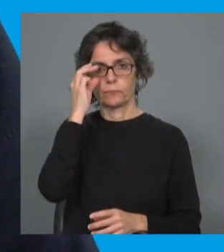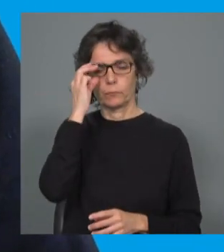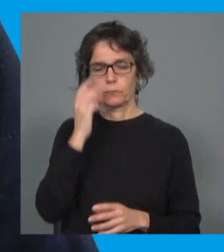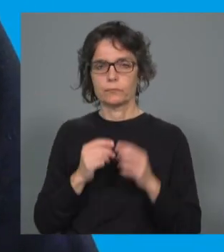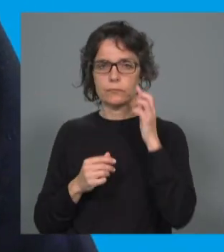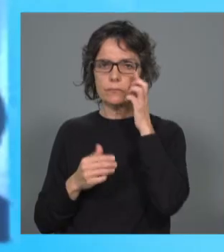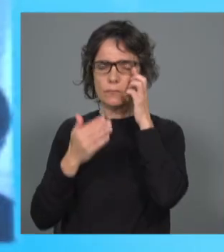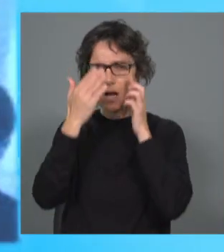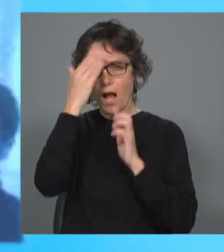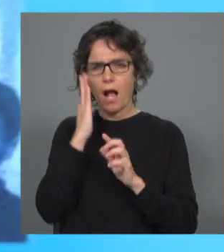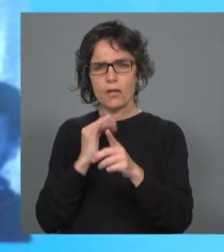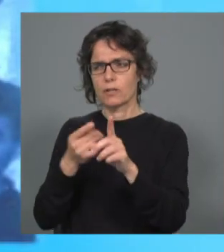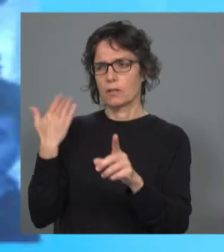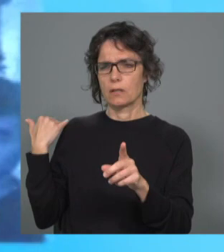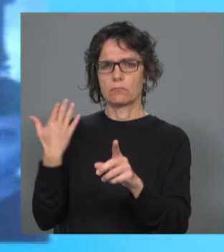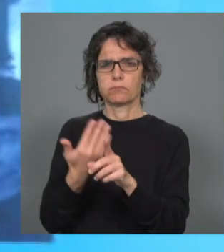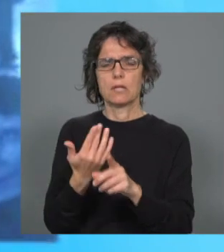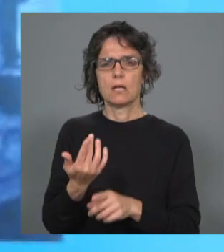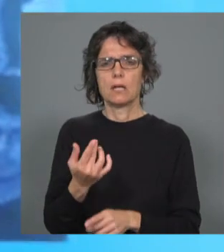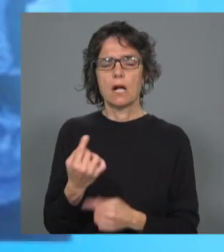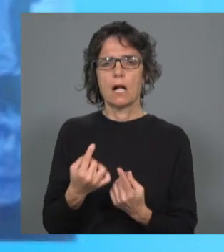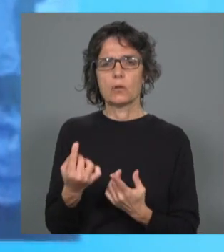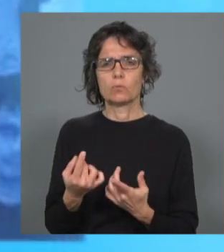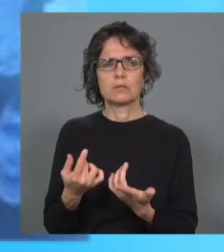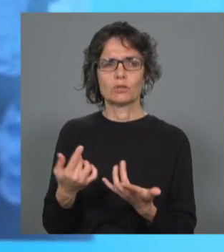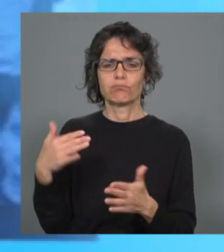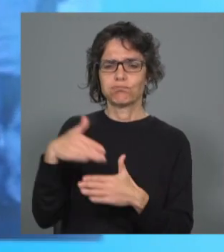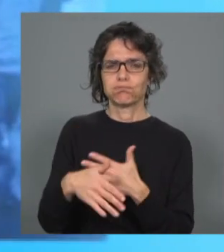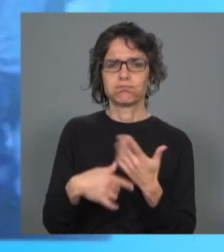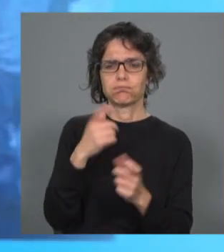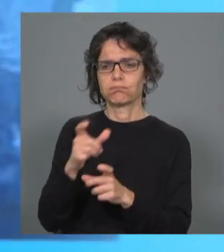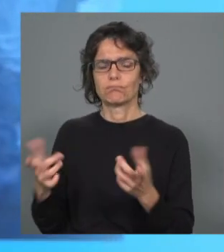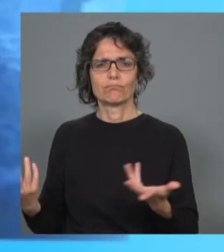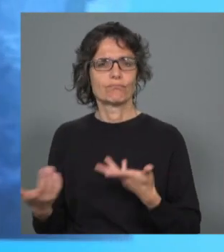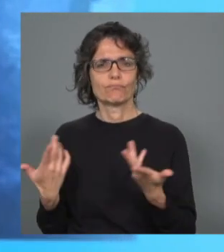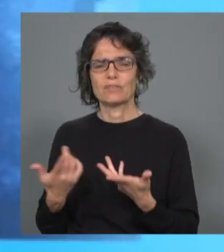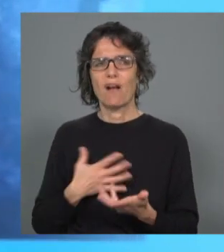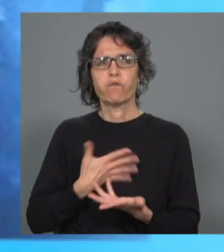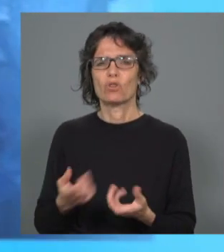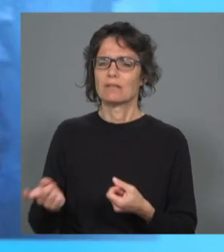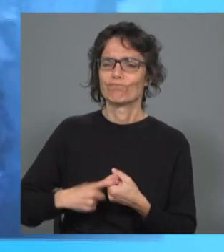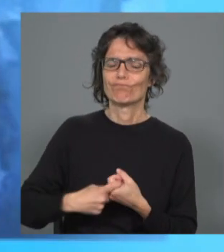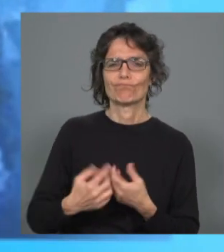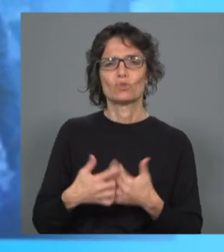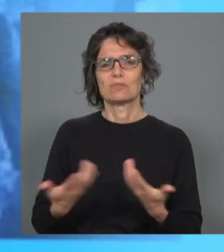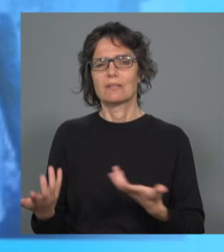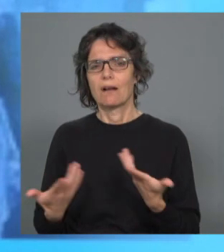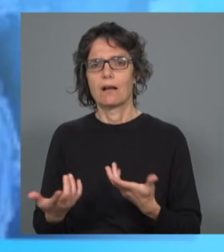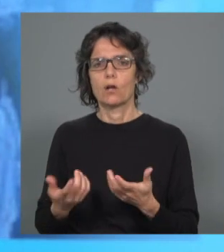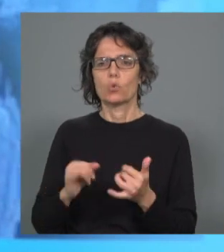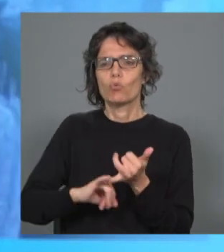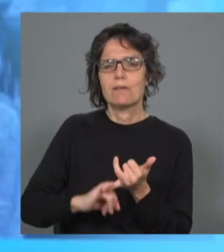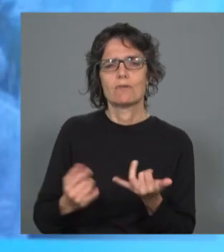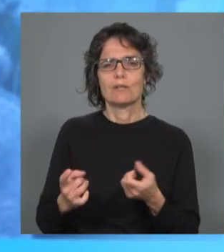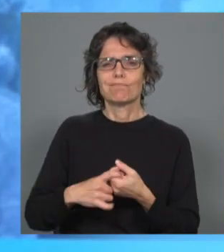últimos tempos, digamos, alguma erosão nessa forma das pessoas, do associativismo, da capacidade associativa, da vontade de o fazerem,